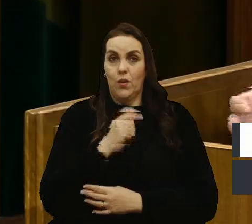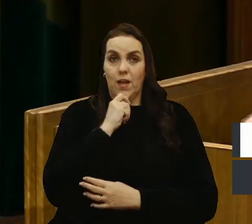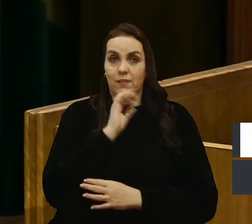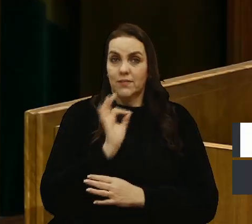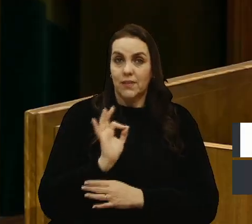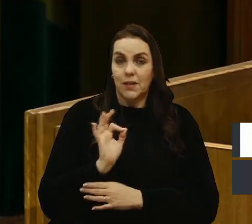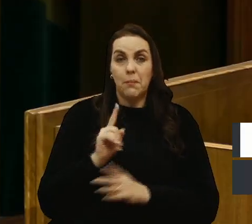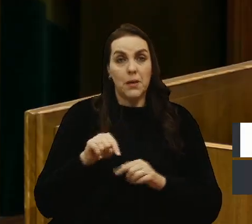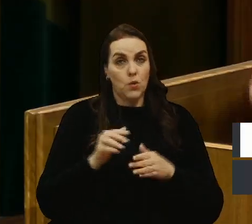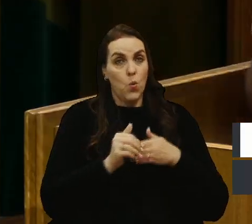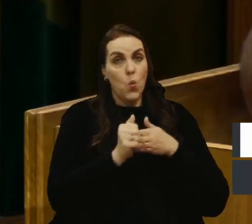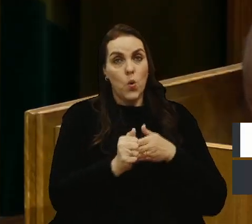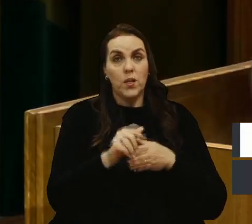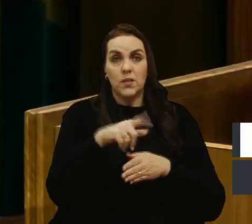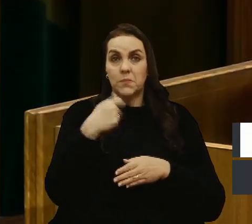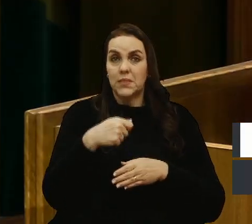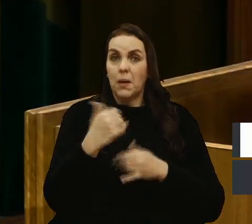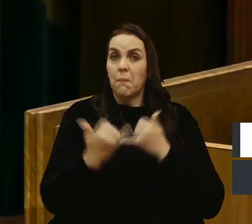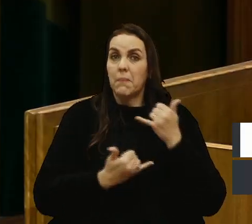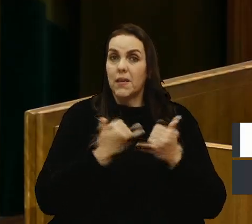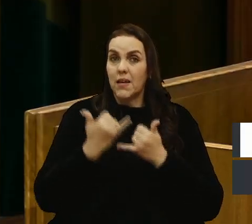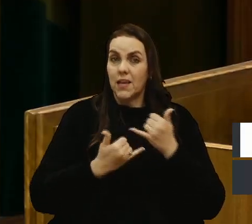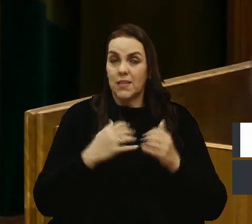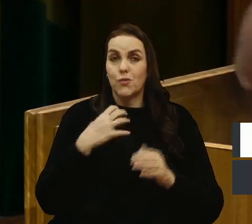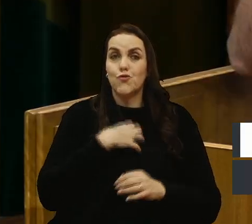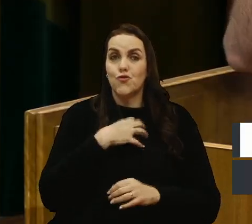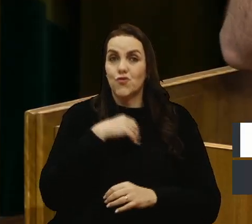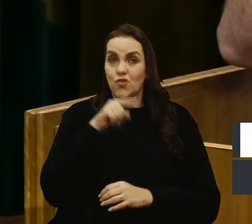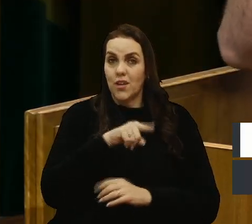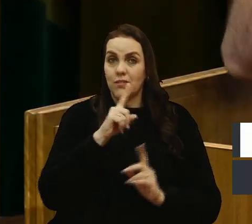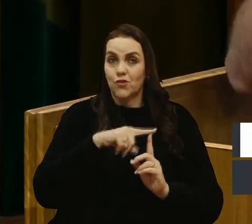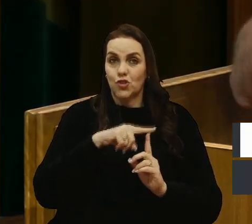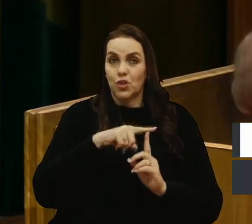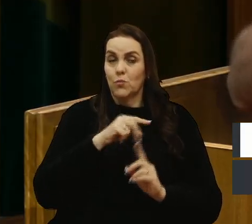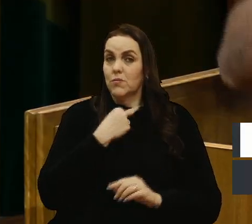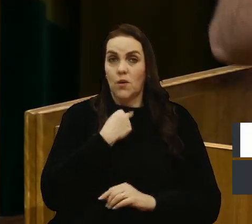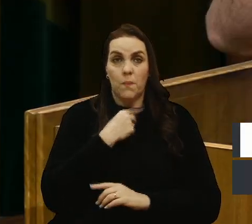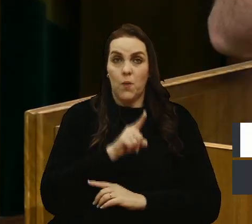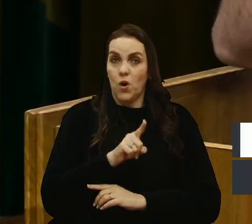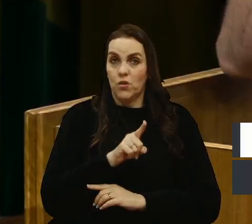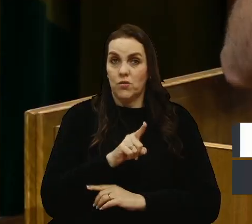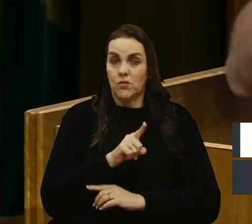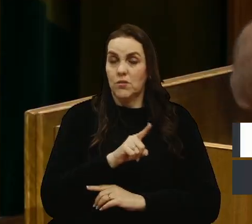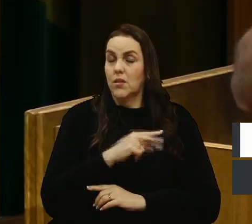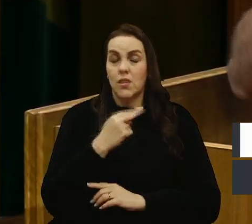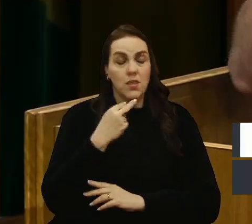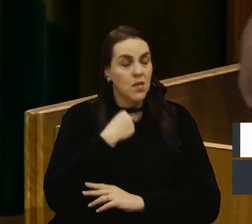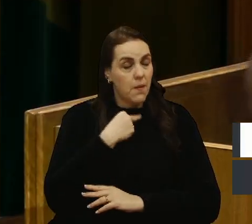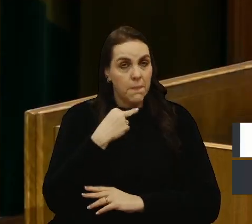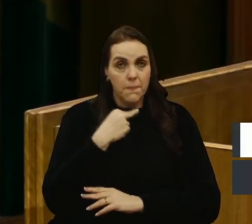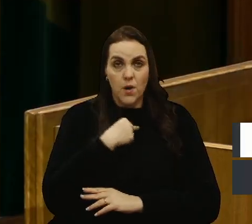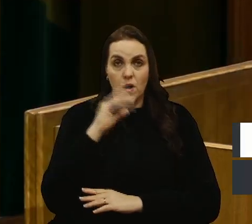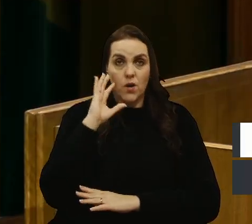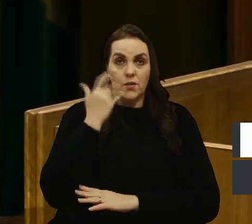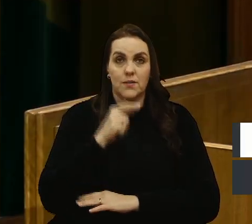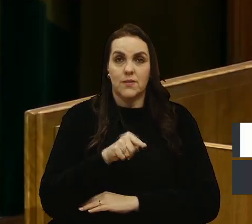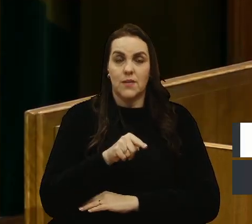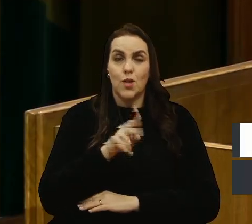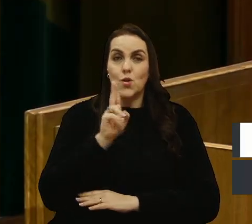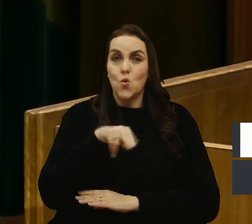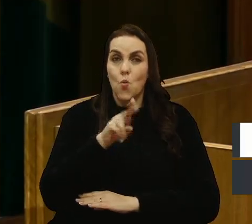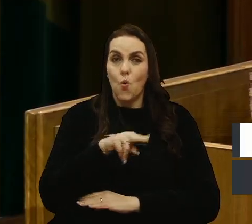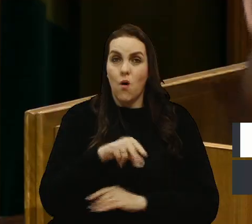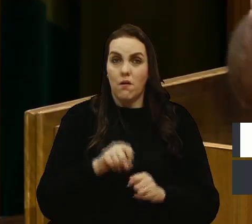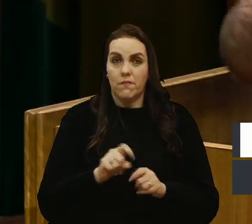pais orientar que brincadeiras dessa magnitude, em hipótese alguma, devem ser